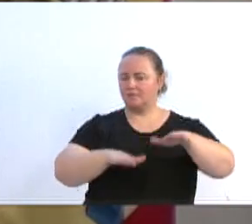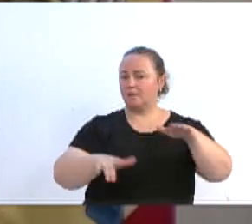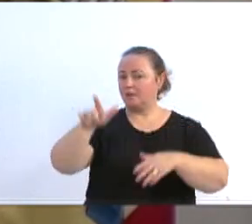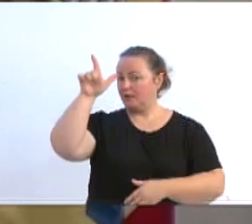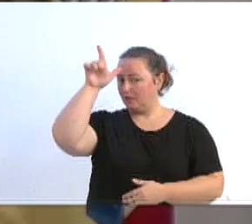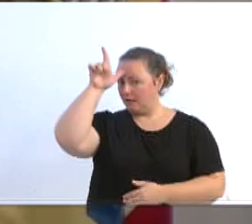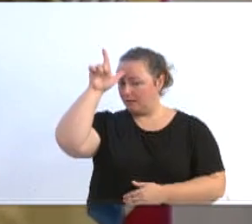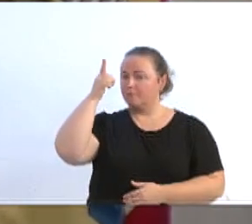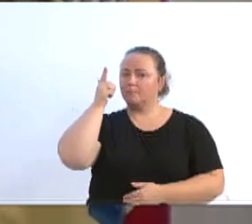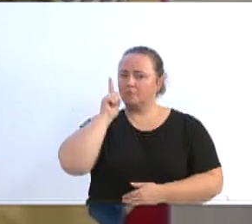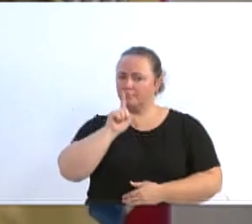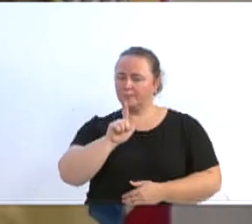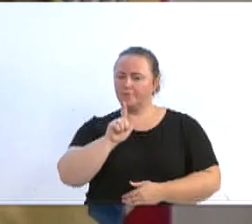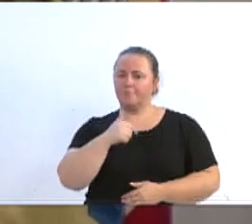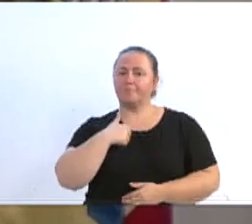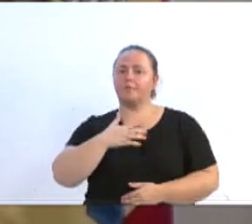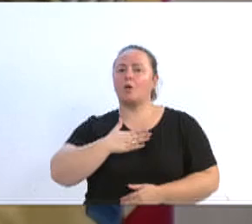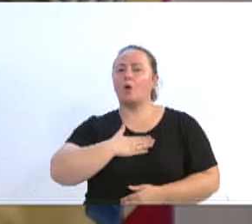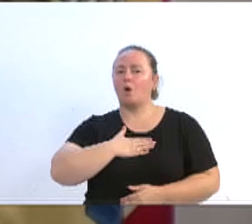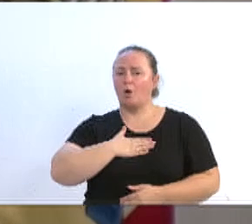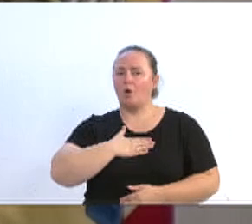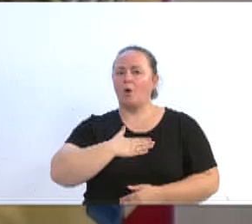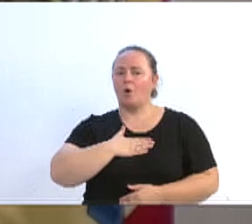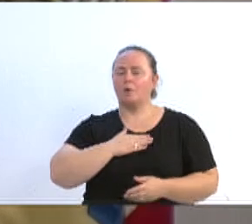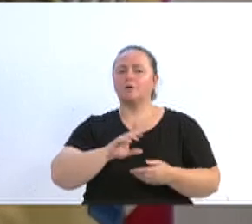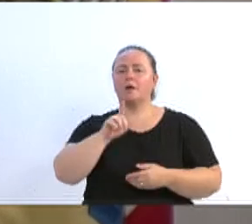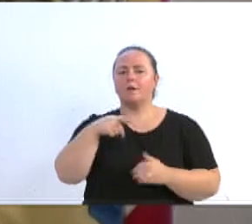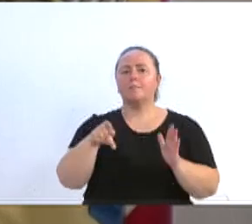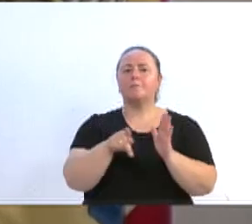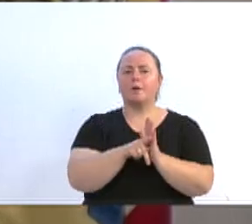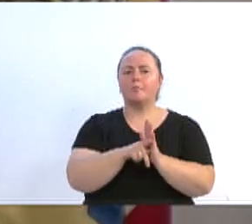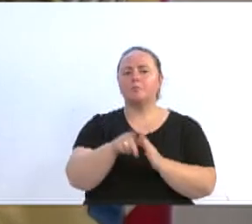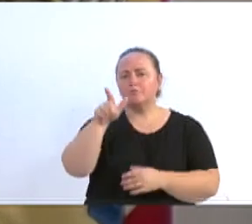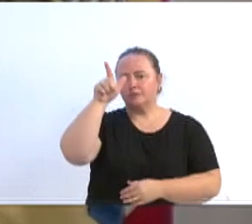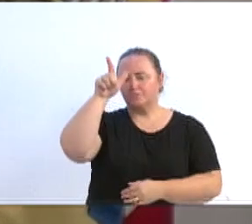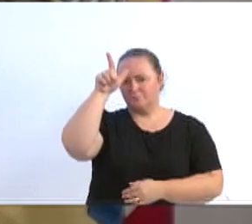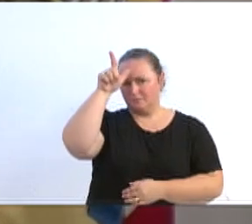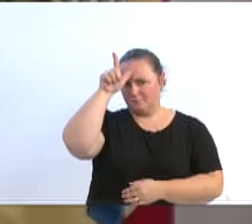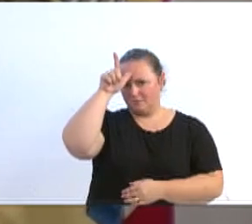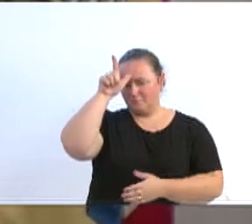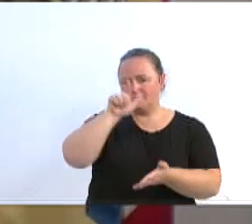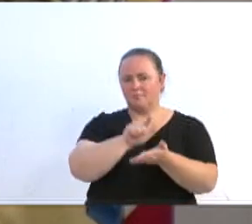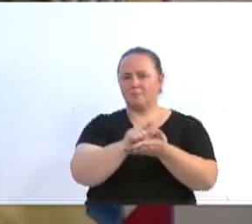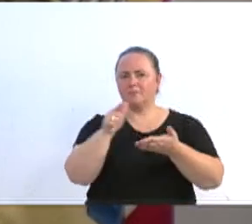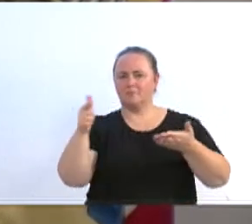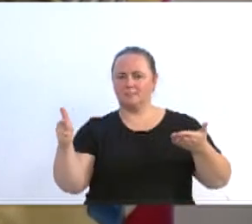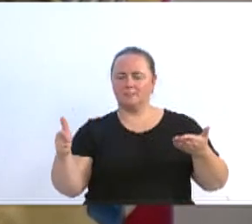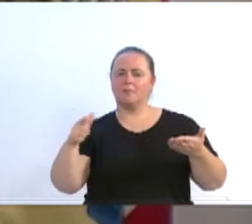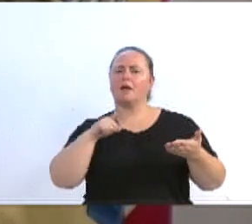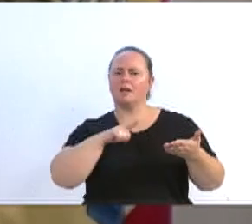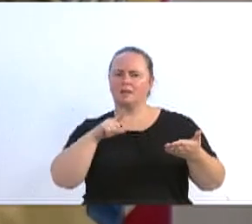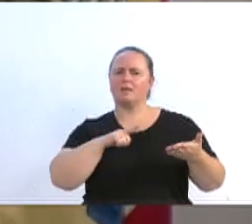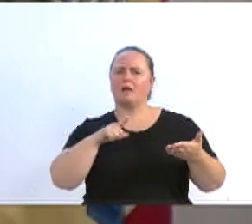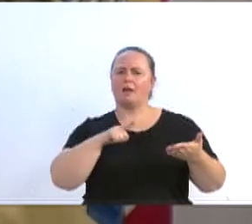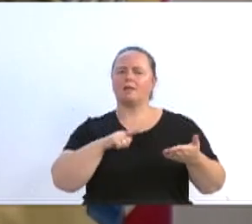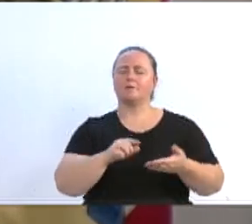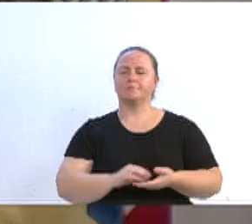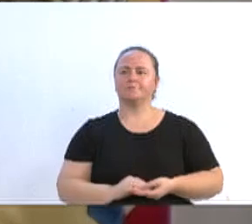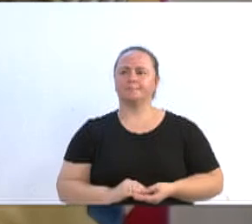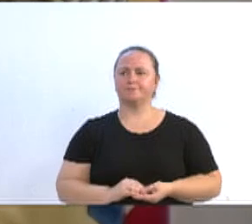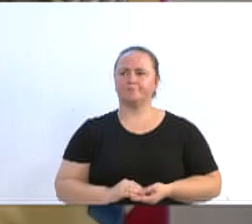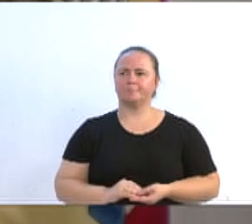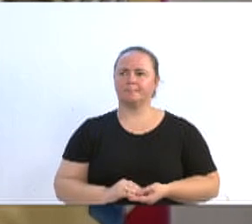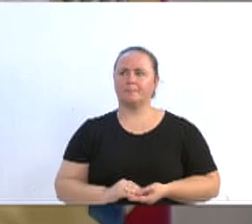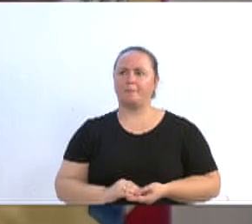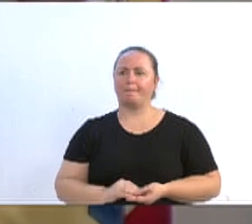alemães, e um deles que eu leio é o Frankfurter Allgemeine. É um dos jornais de maior circulação na Alemanha. E foi